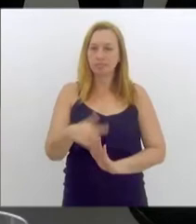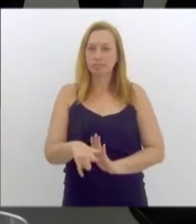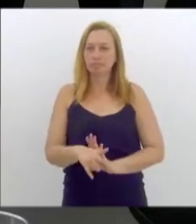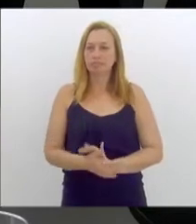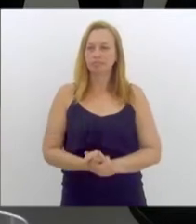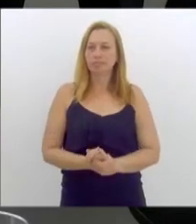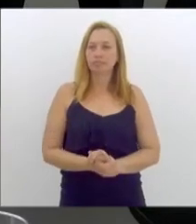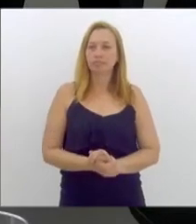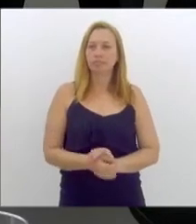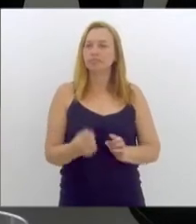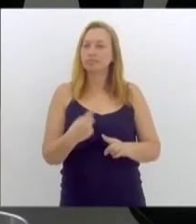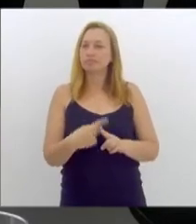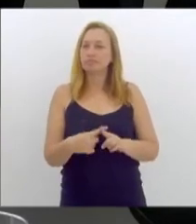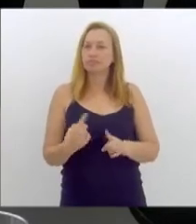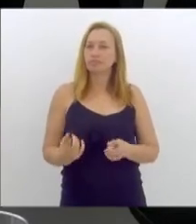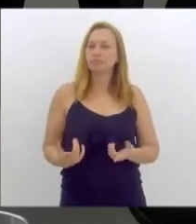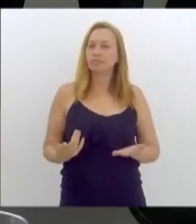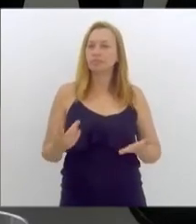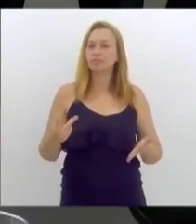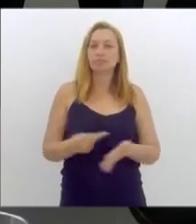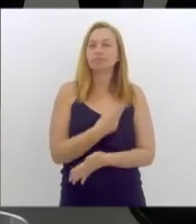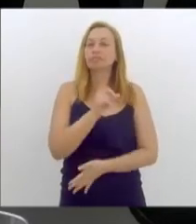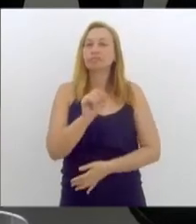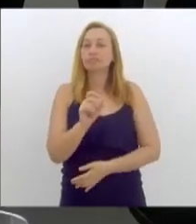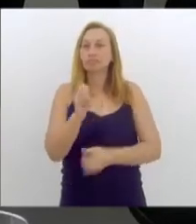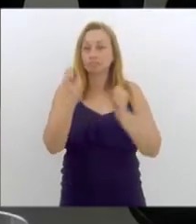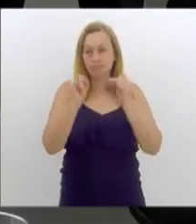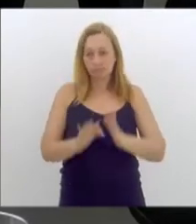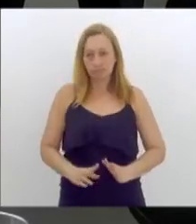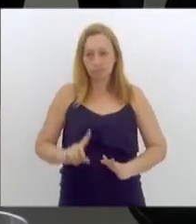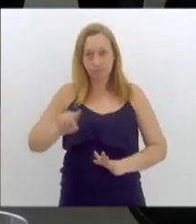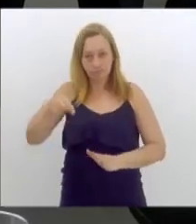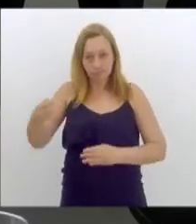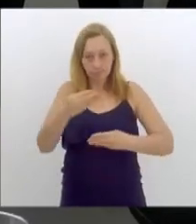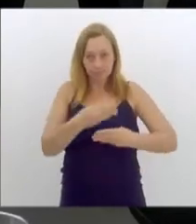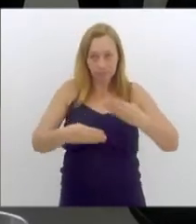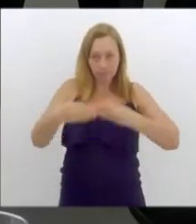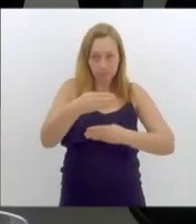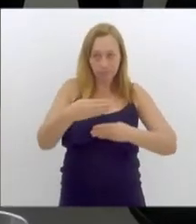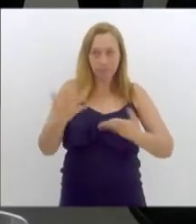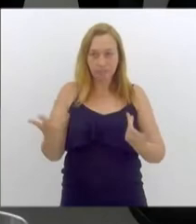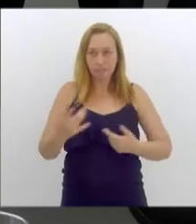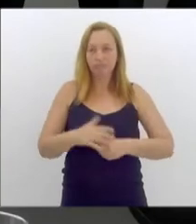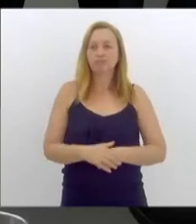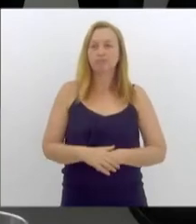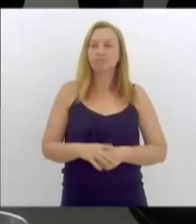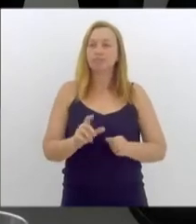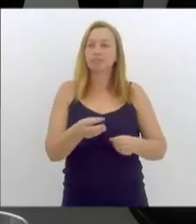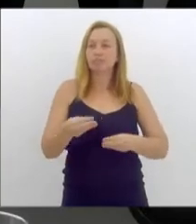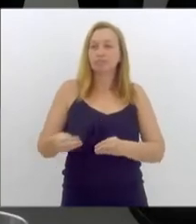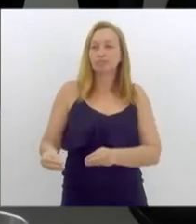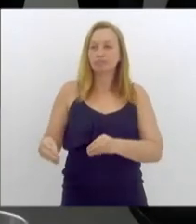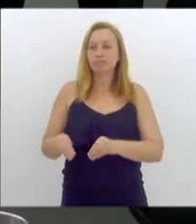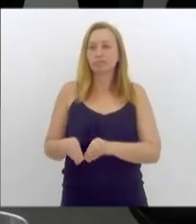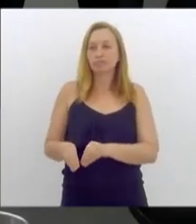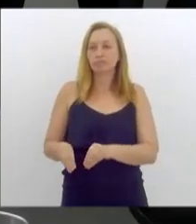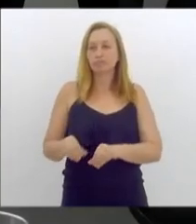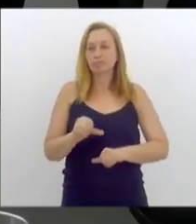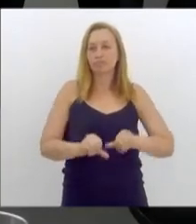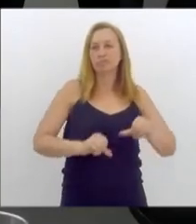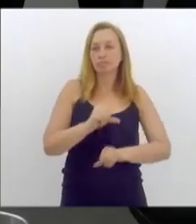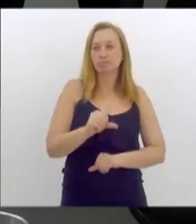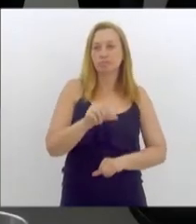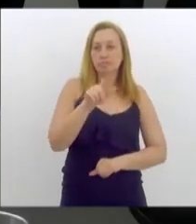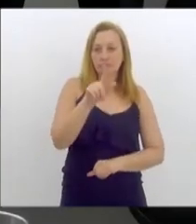porque na realidade que aconteceu que eu vou explicar até na frente nos slides posteriores a gente teve a troca dos indexadores né de